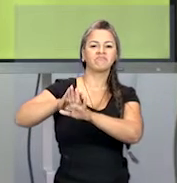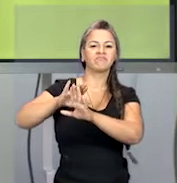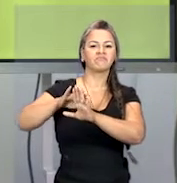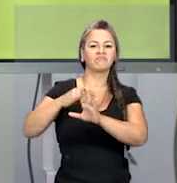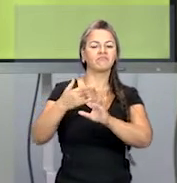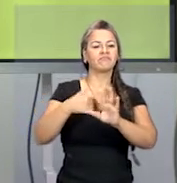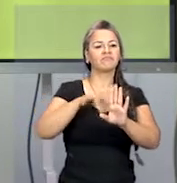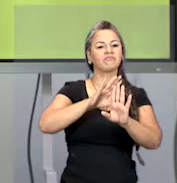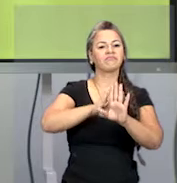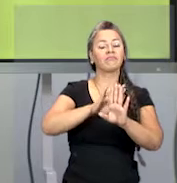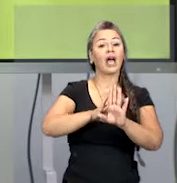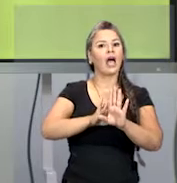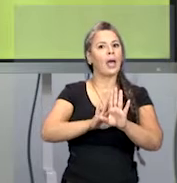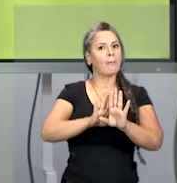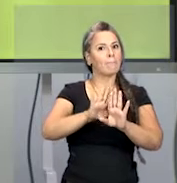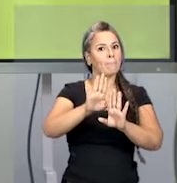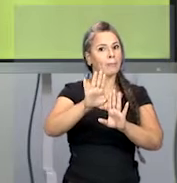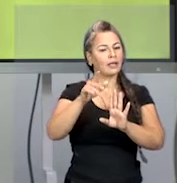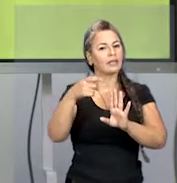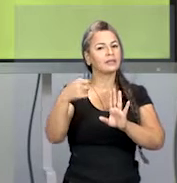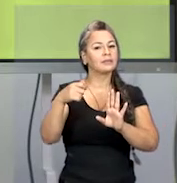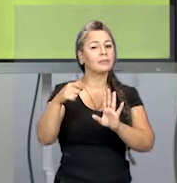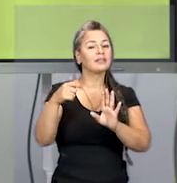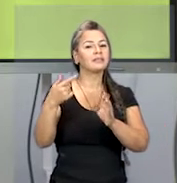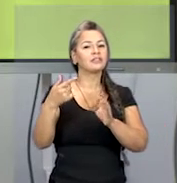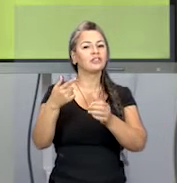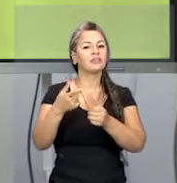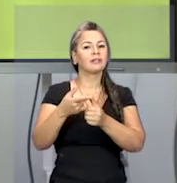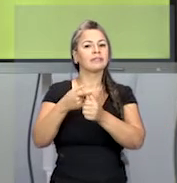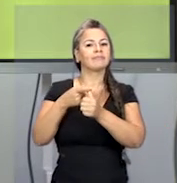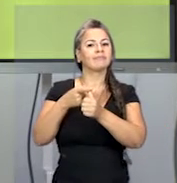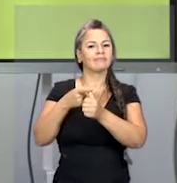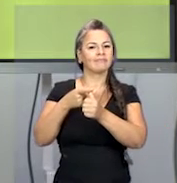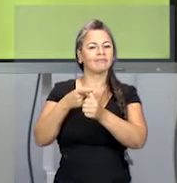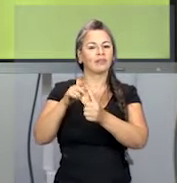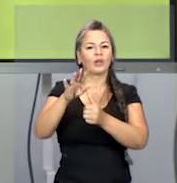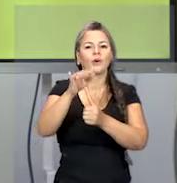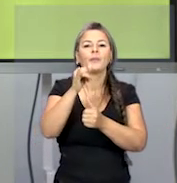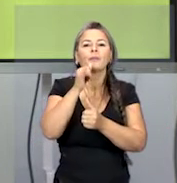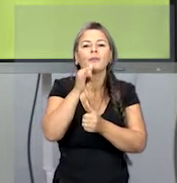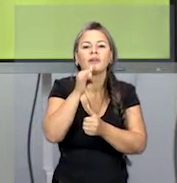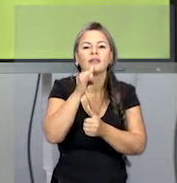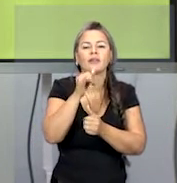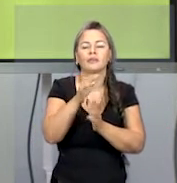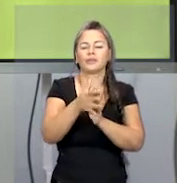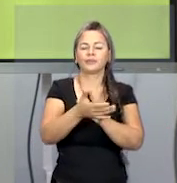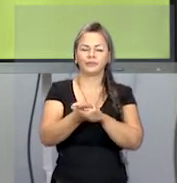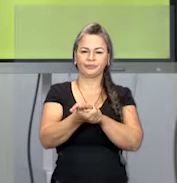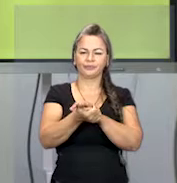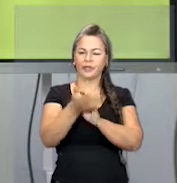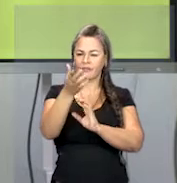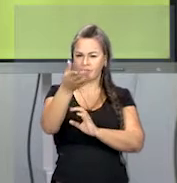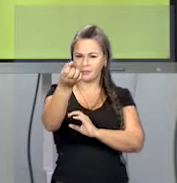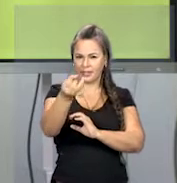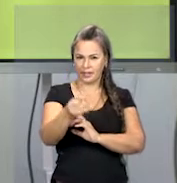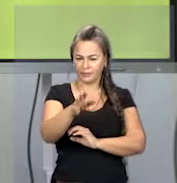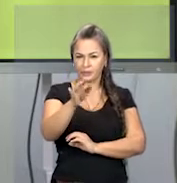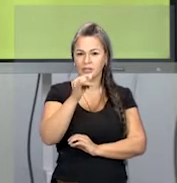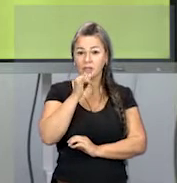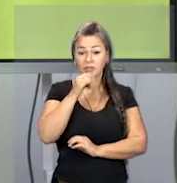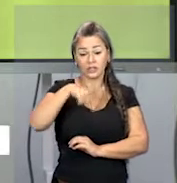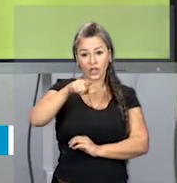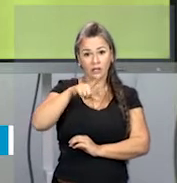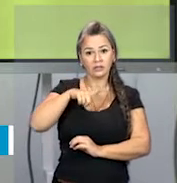grande interdependência entre essas pessoas. Para ilustrar, podemos pensar que, se moramos numa